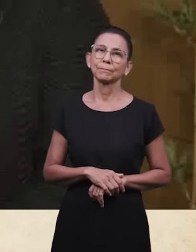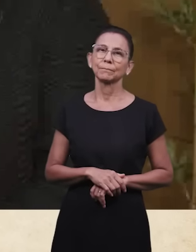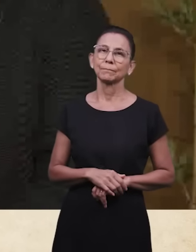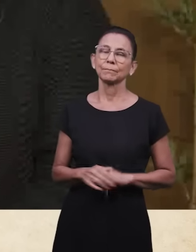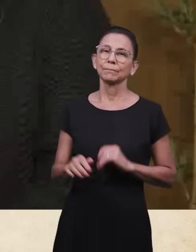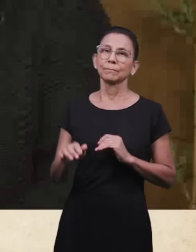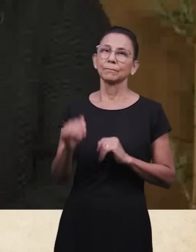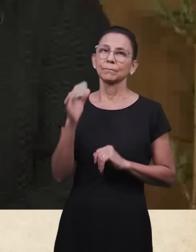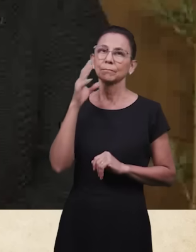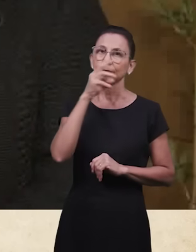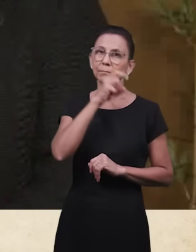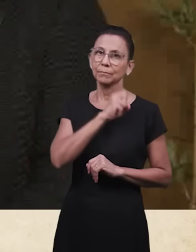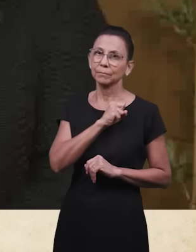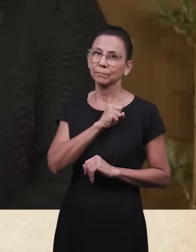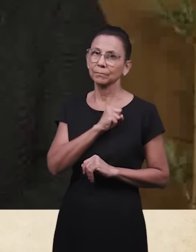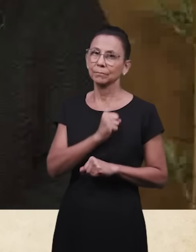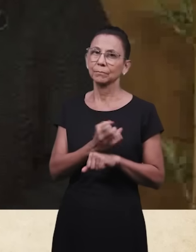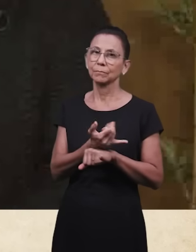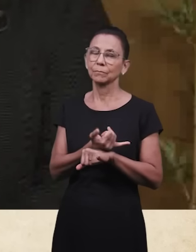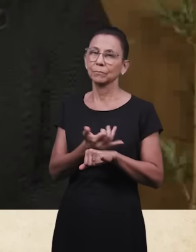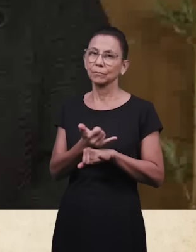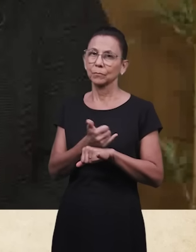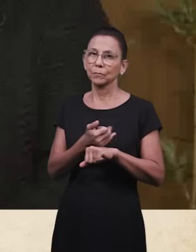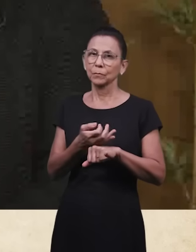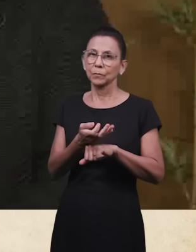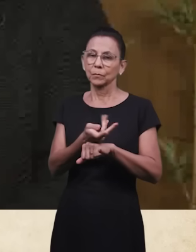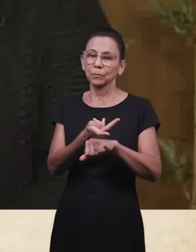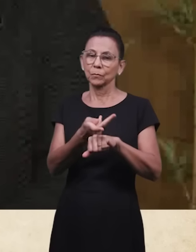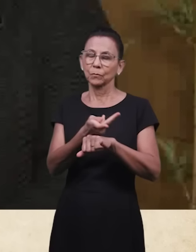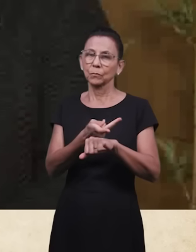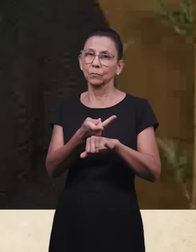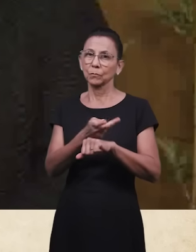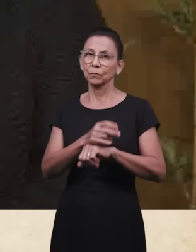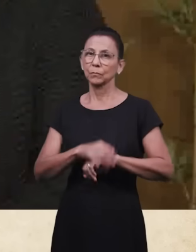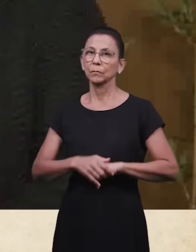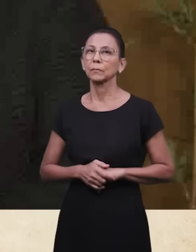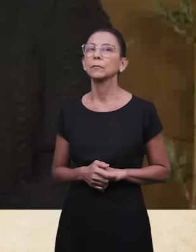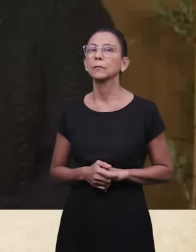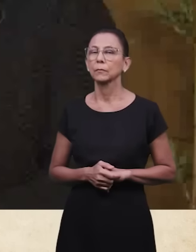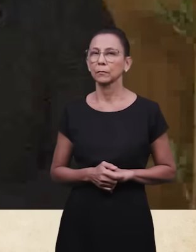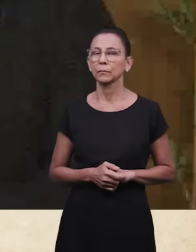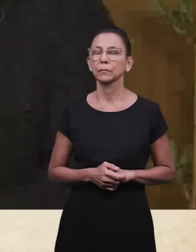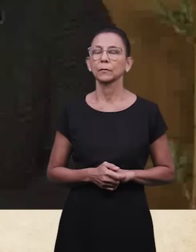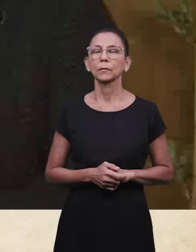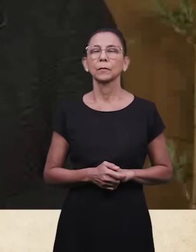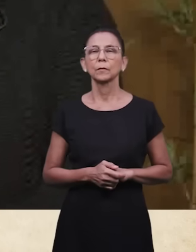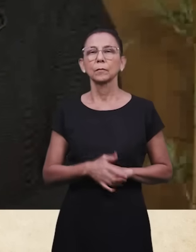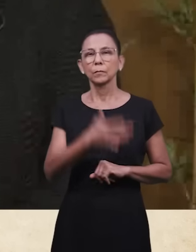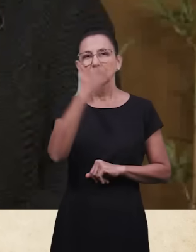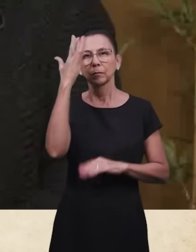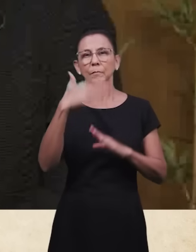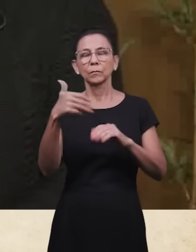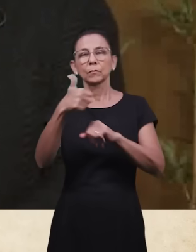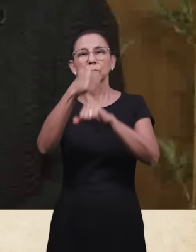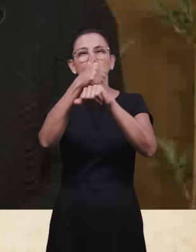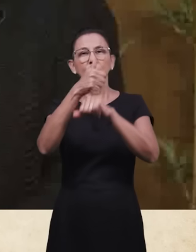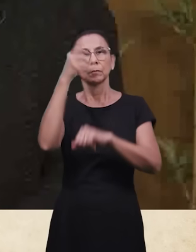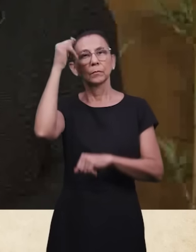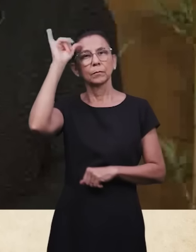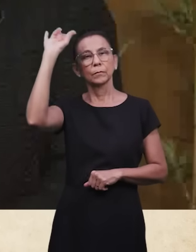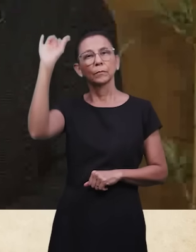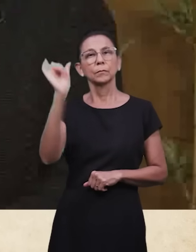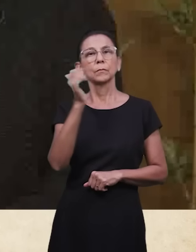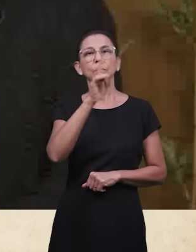lembrar que quanto mais cedo, melhor, porque nós evitamos outros distúrbios emocionais